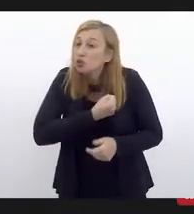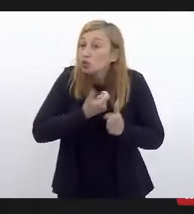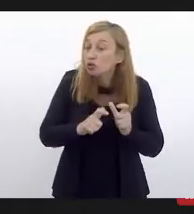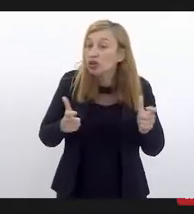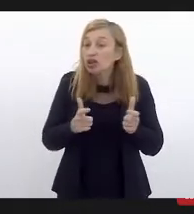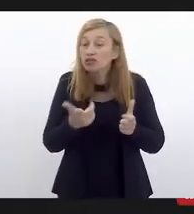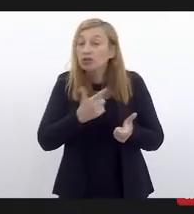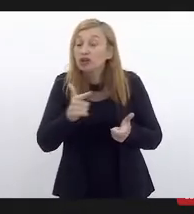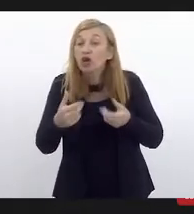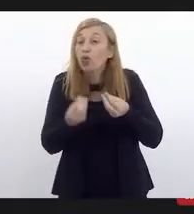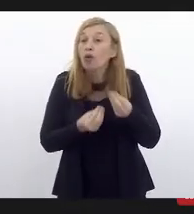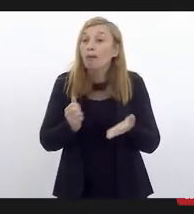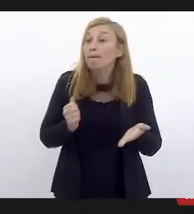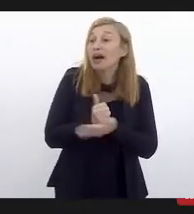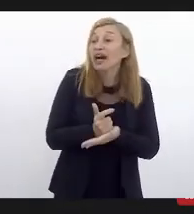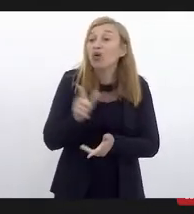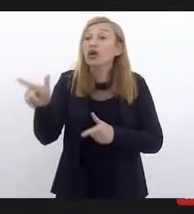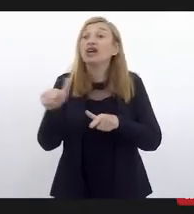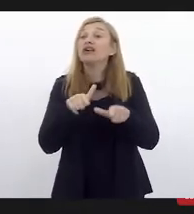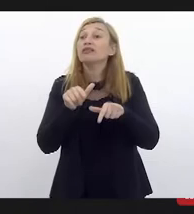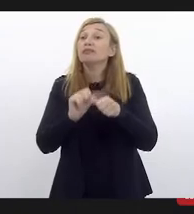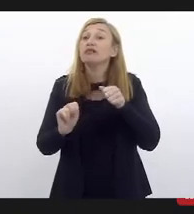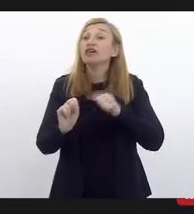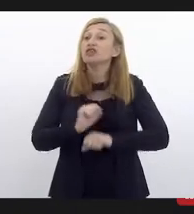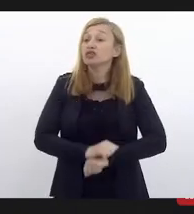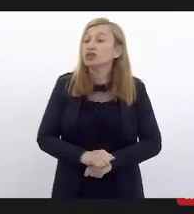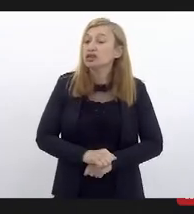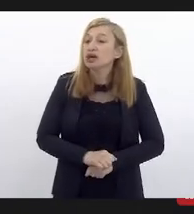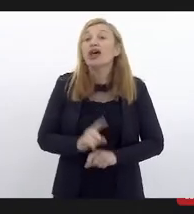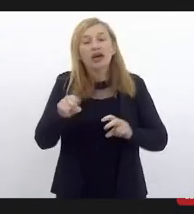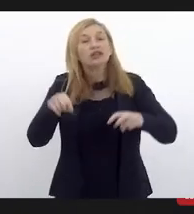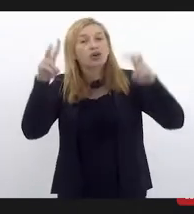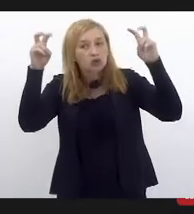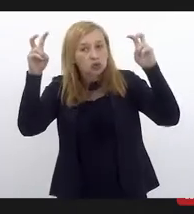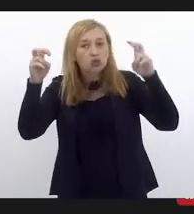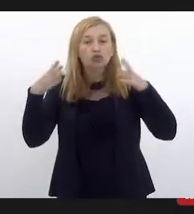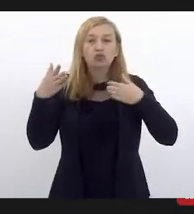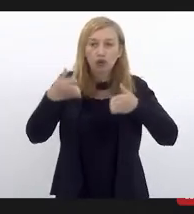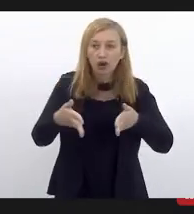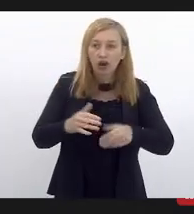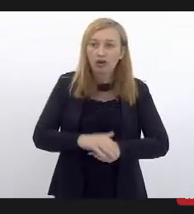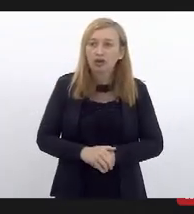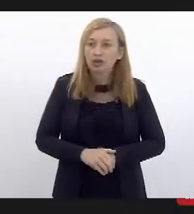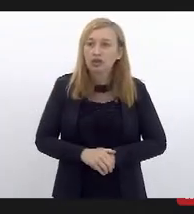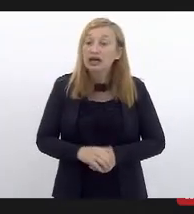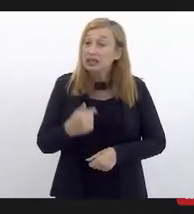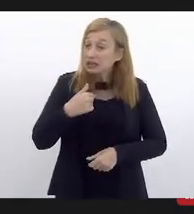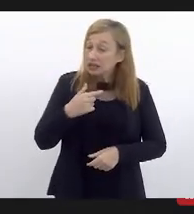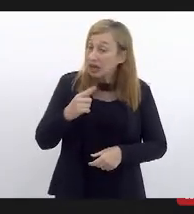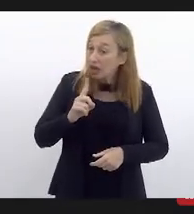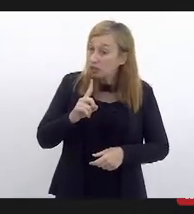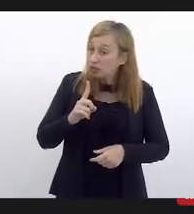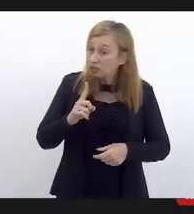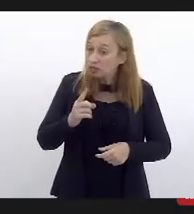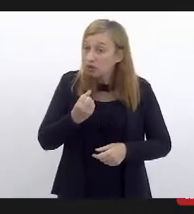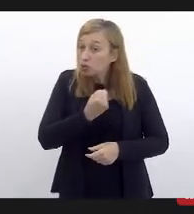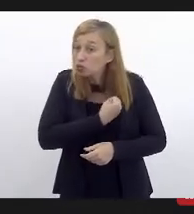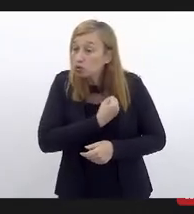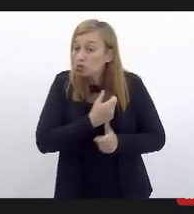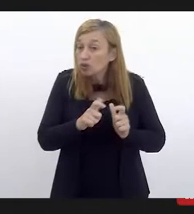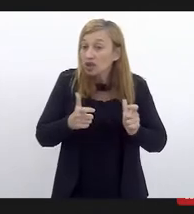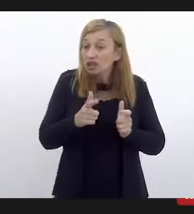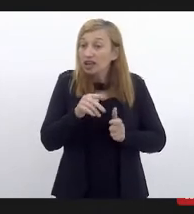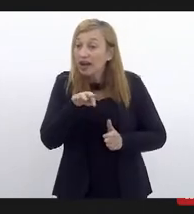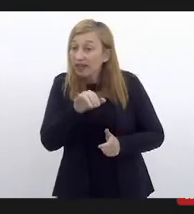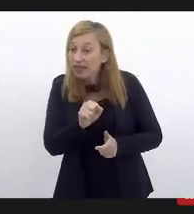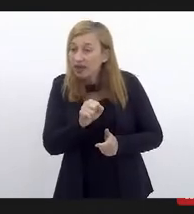para pagar o investimento que ele fez. Essa é a questão central. Então, se eu não gero demanda, se eu não gero